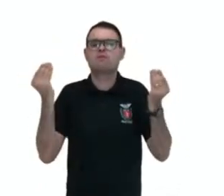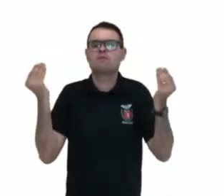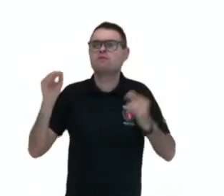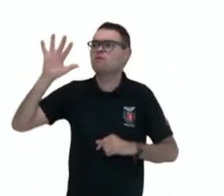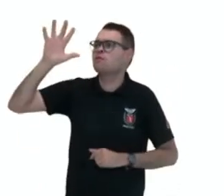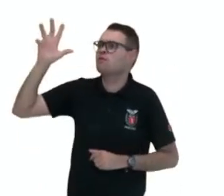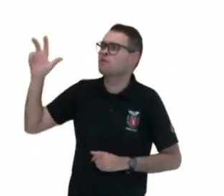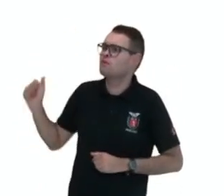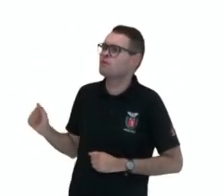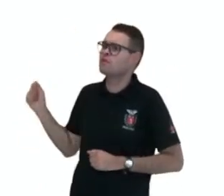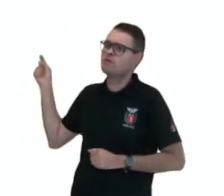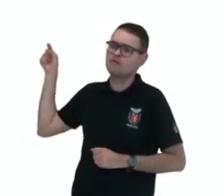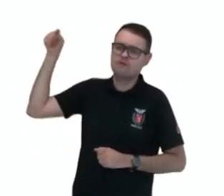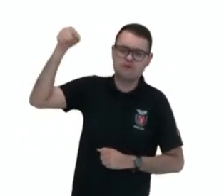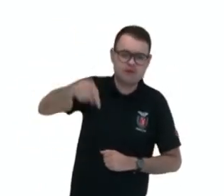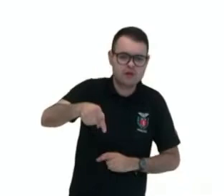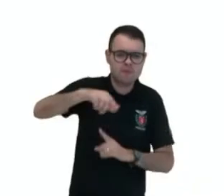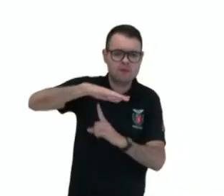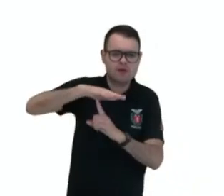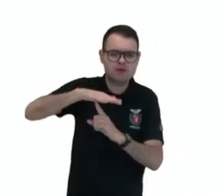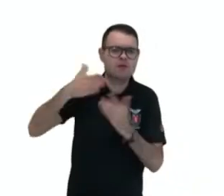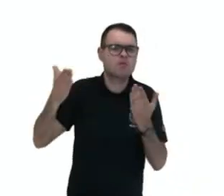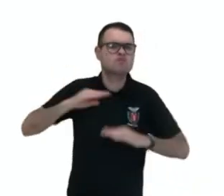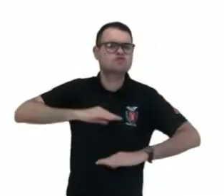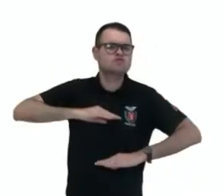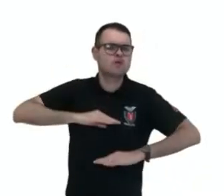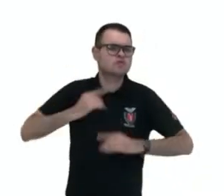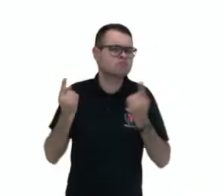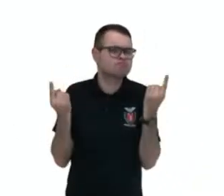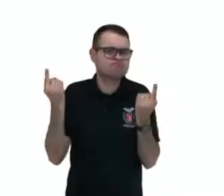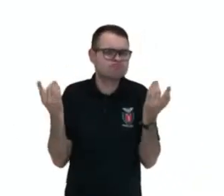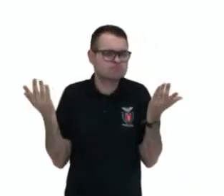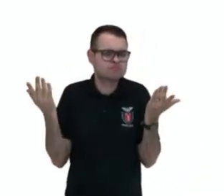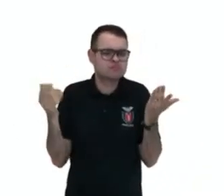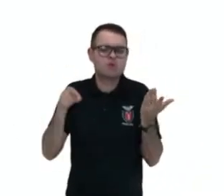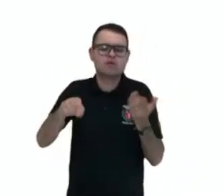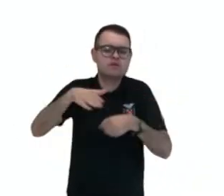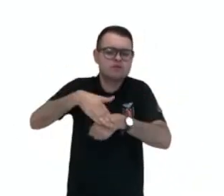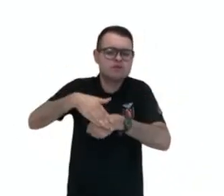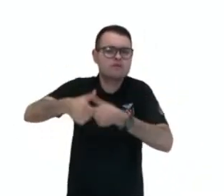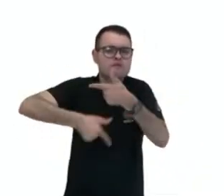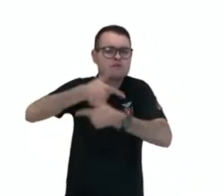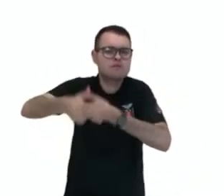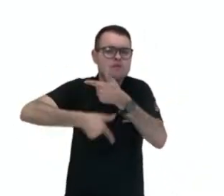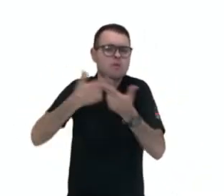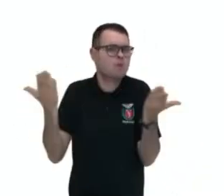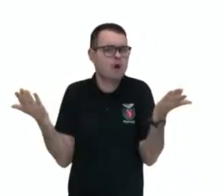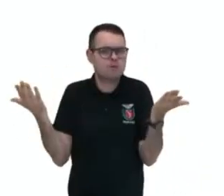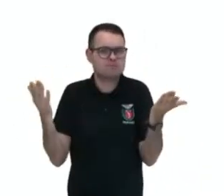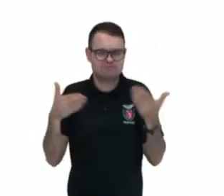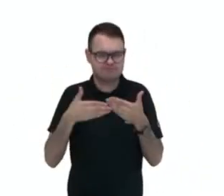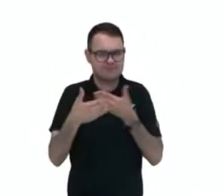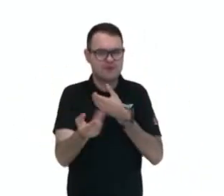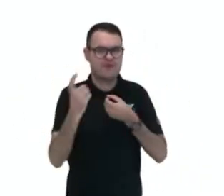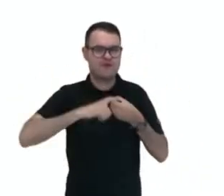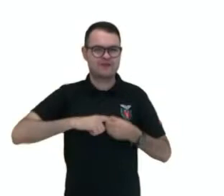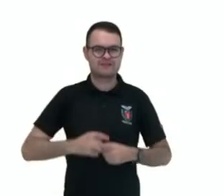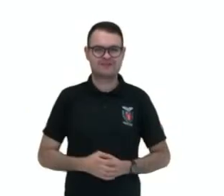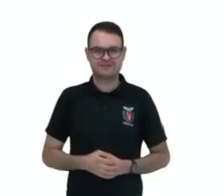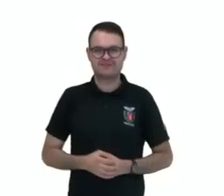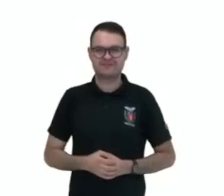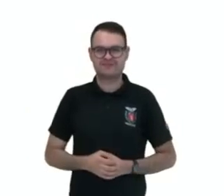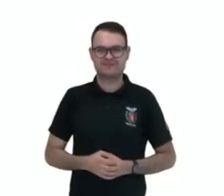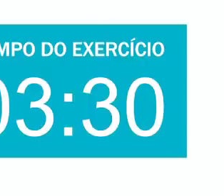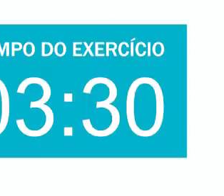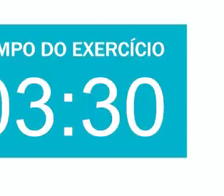africanos vieram ao Paraná, em quais situações e quais foram suas atividades no trabalho. Daqui a pouquinho nós voltamos. Corrigimos